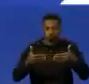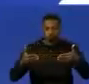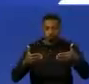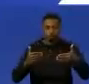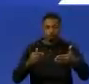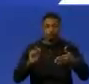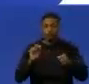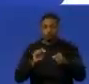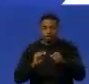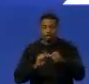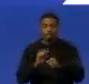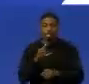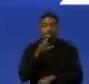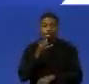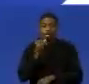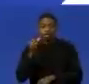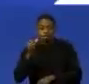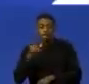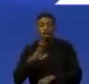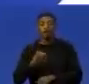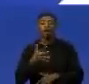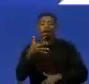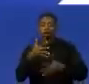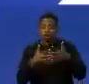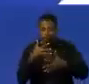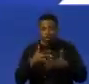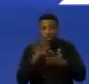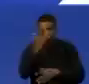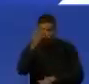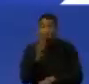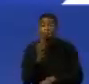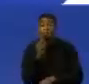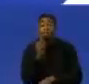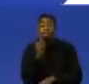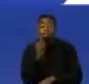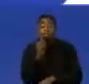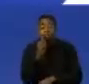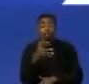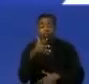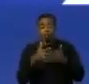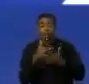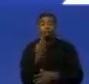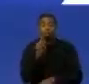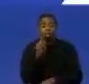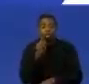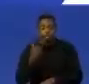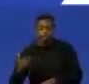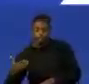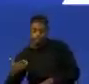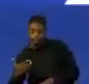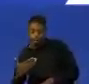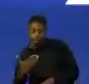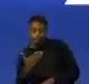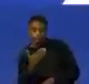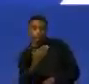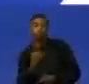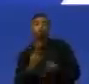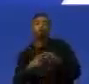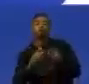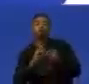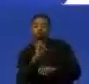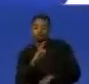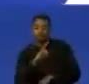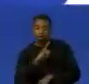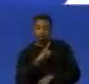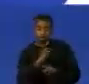dessas barragens, prejudica a piracema, essa migração dos peixes, porque reduz o quê? Pegando o